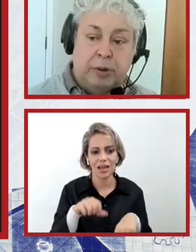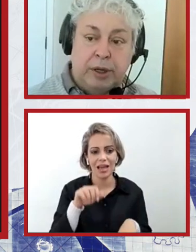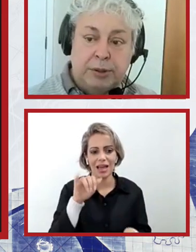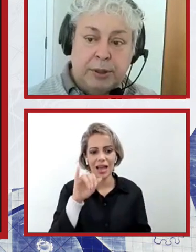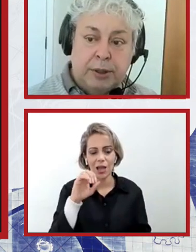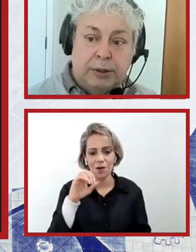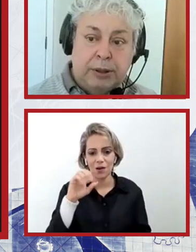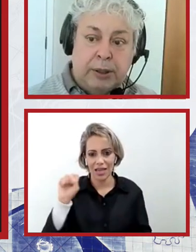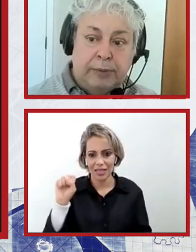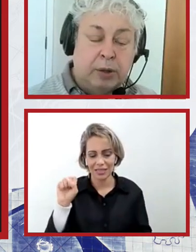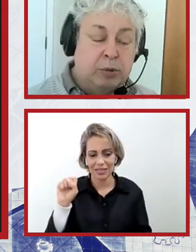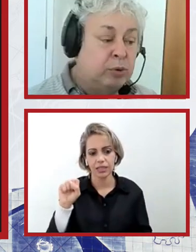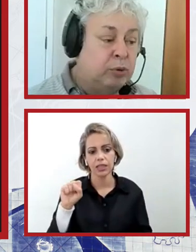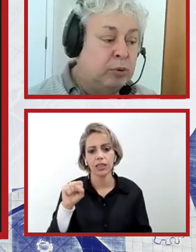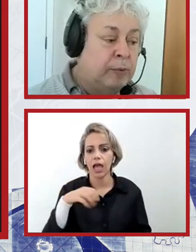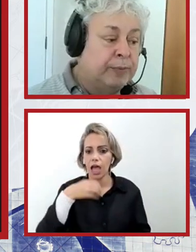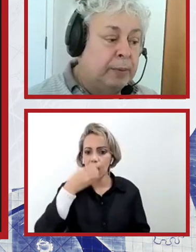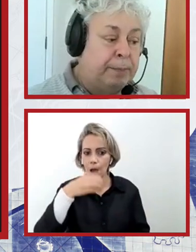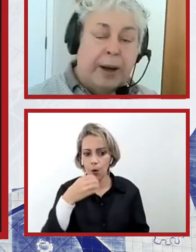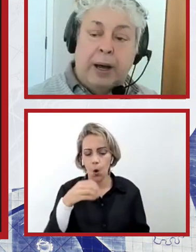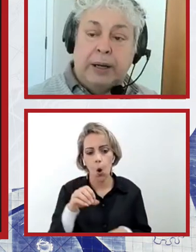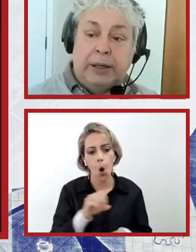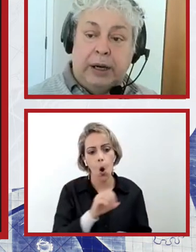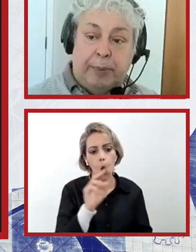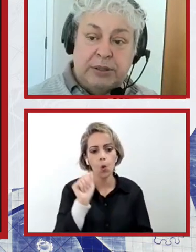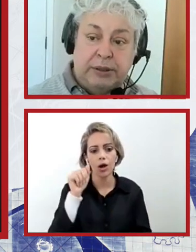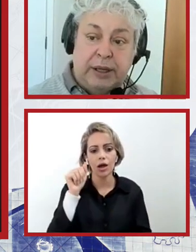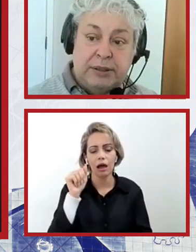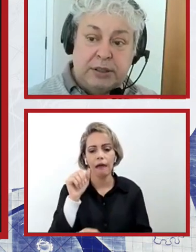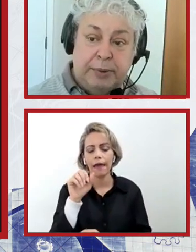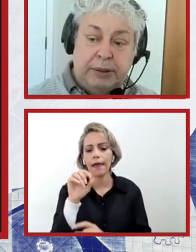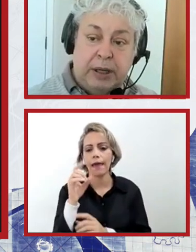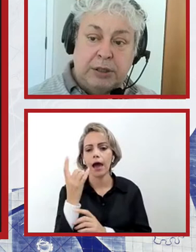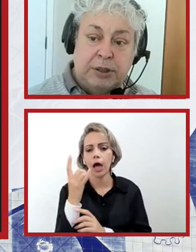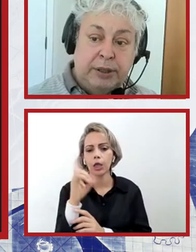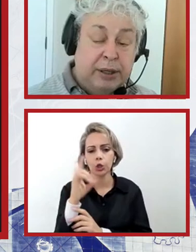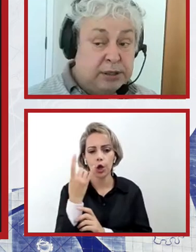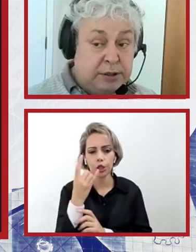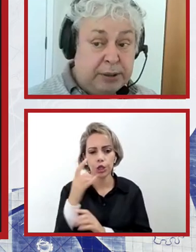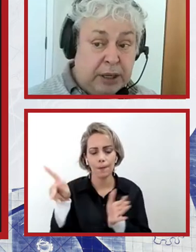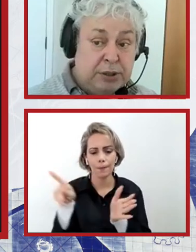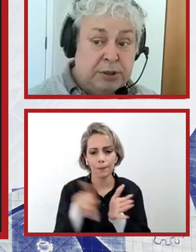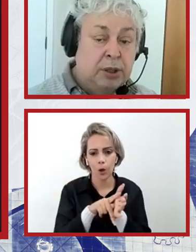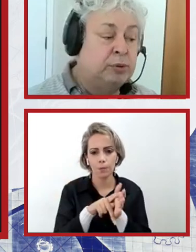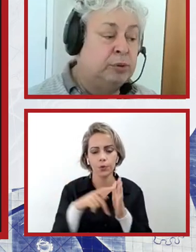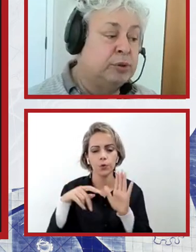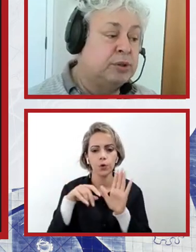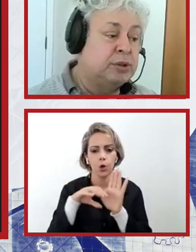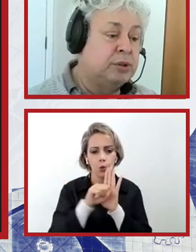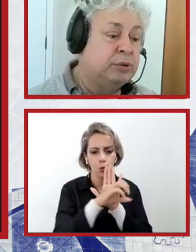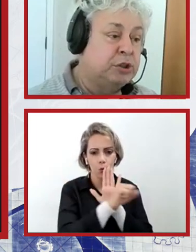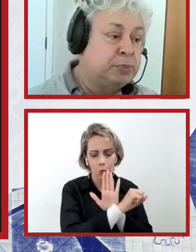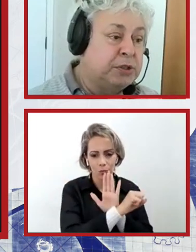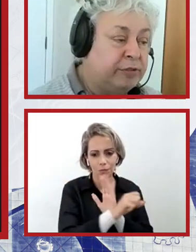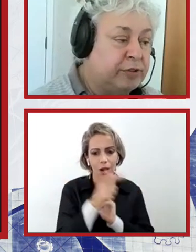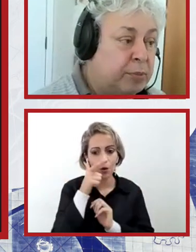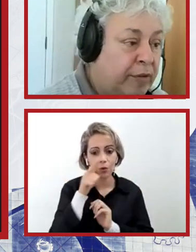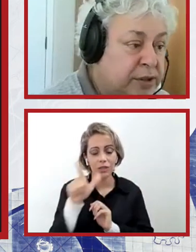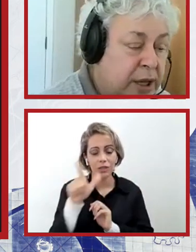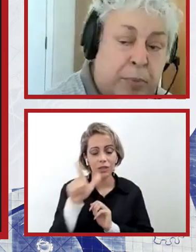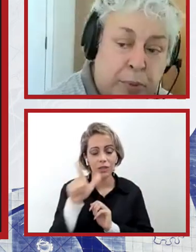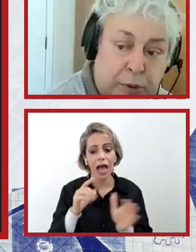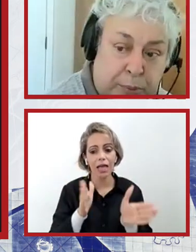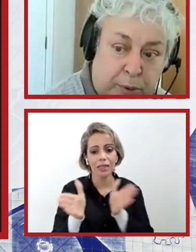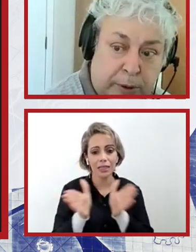o sistema Android da Google, para que ela possa ter acessibilidade. E a acessibilidade nos